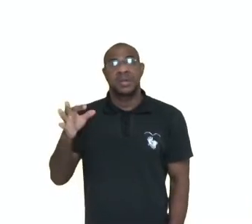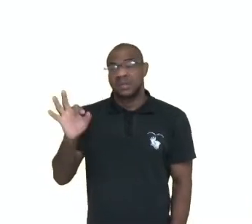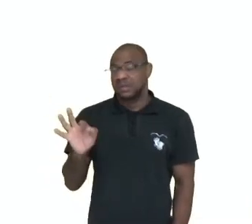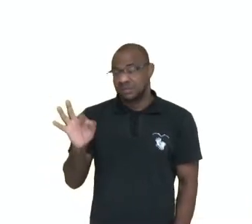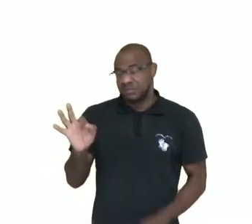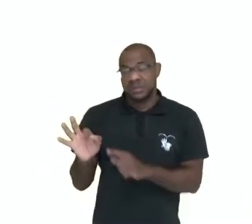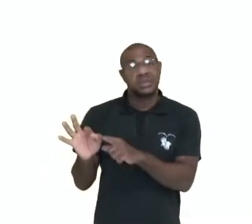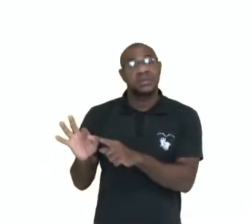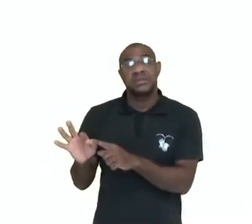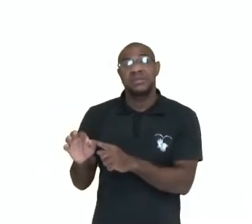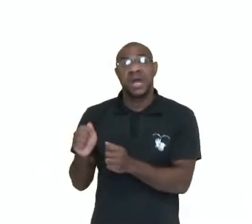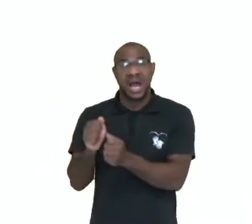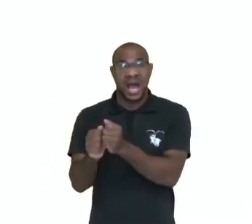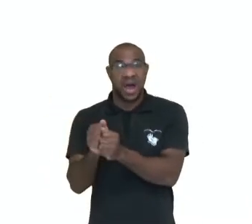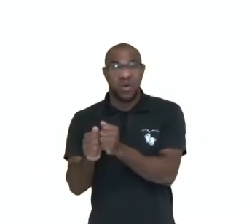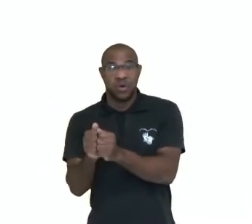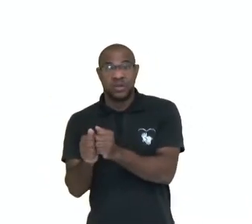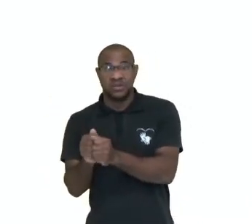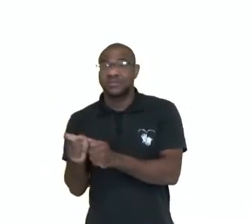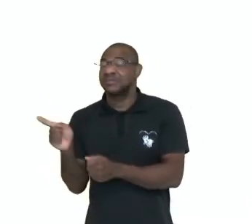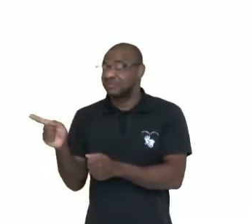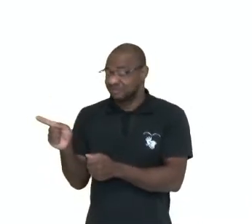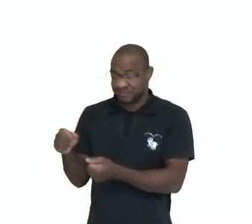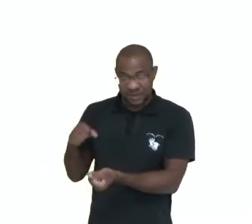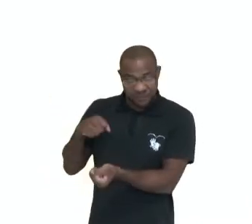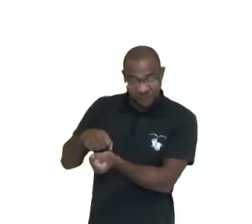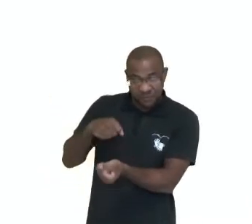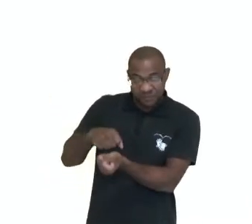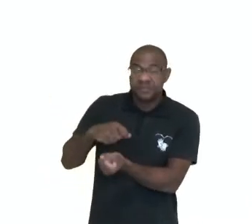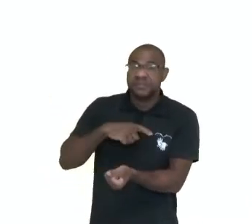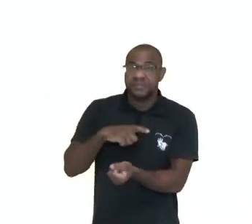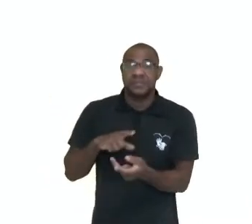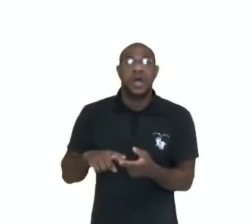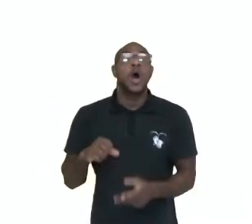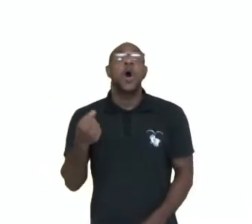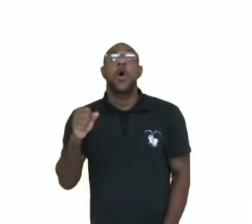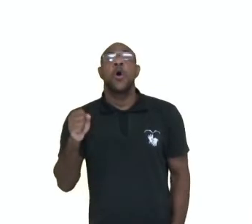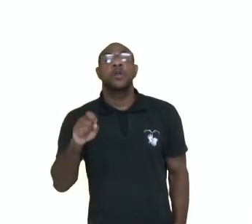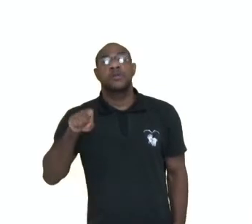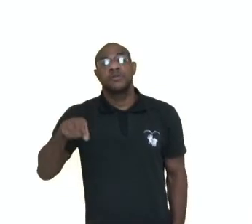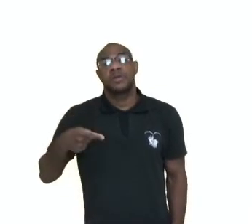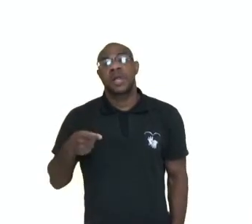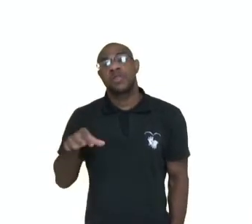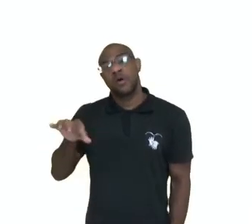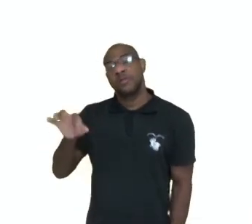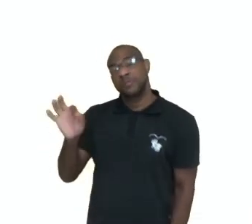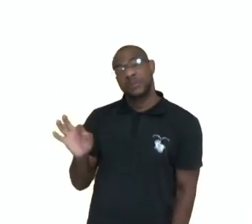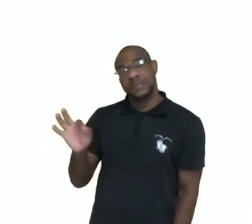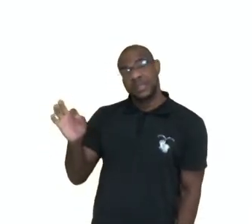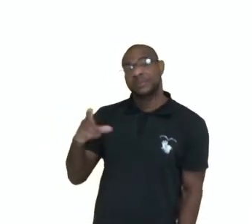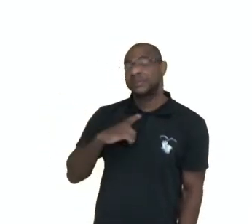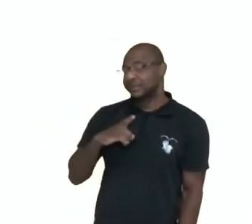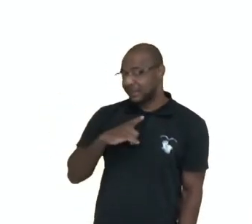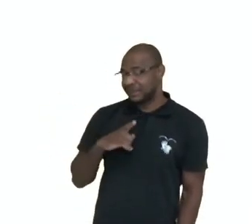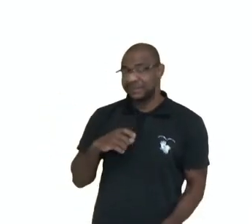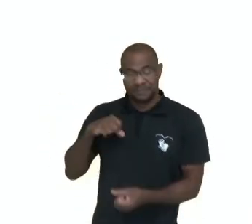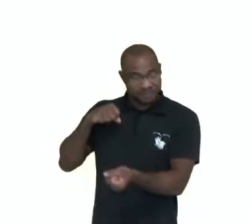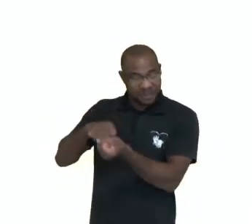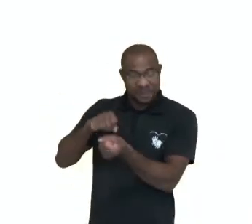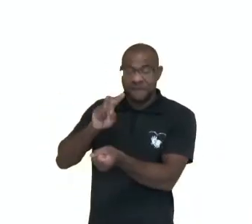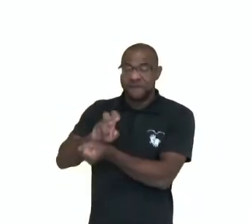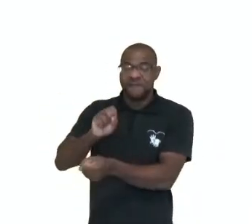Eu, como professor, gosto de maçã. Olha lá, 8,9%. Essa tabela está falando muita